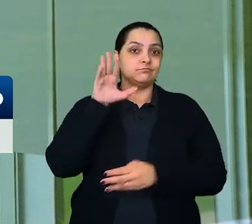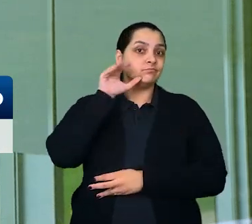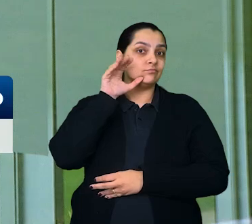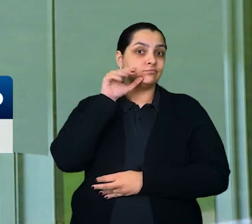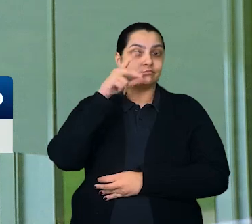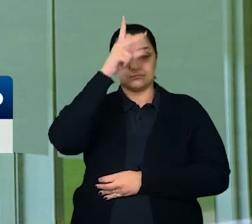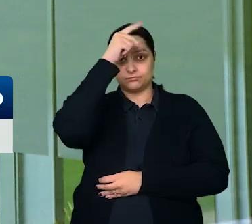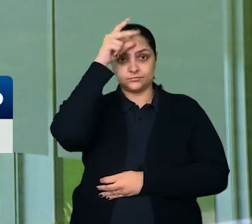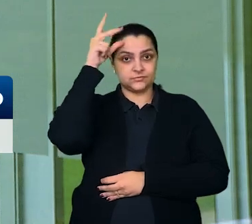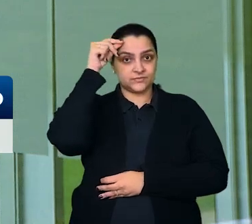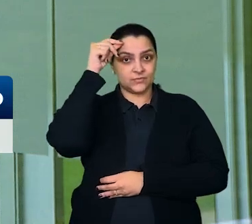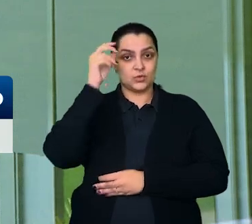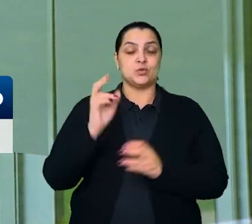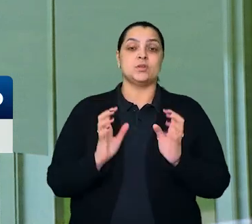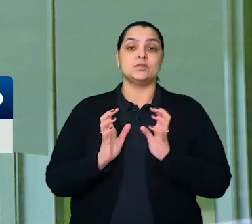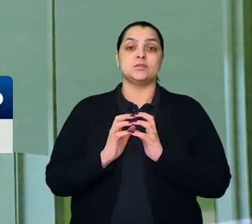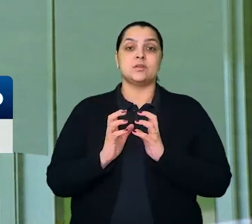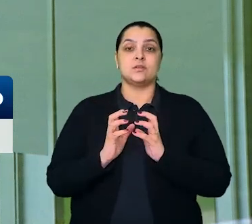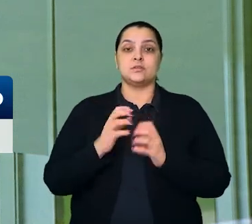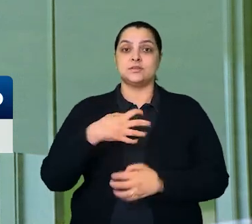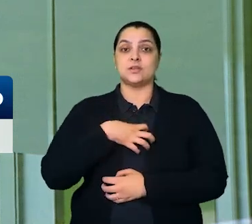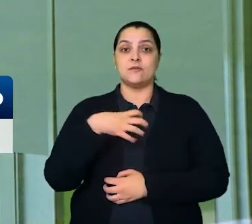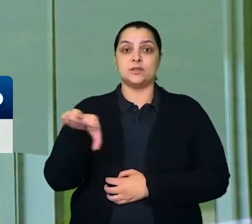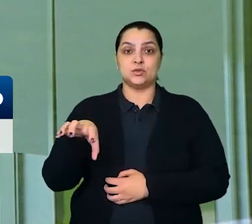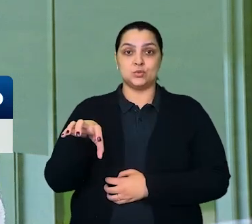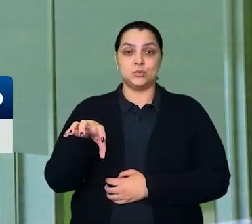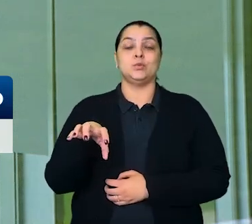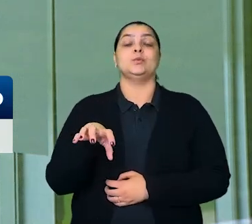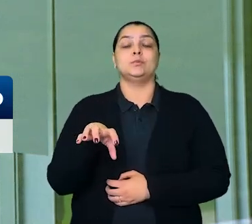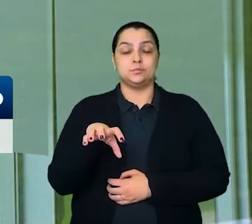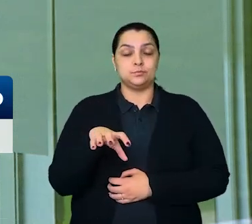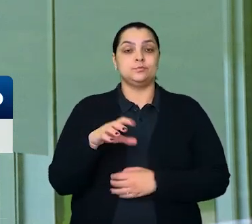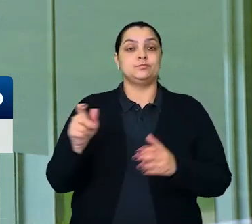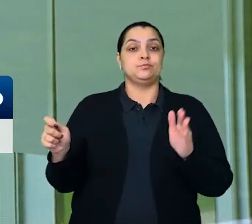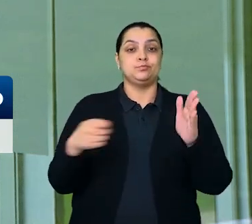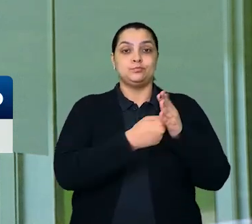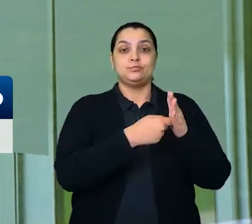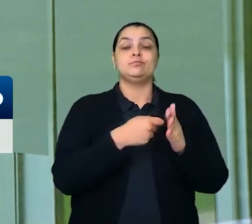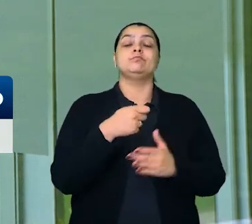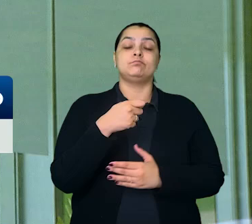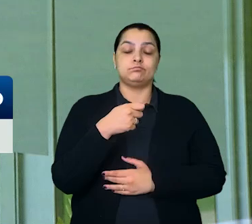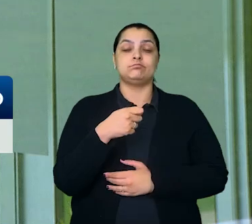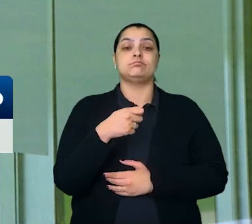Servidores da Prefeitura de Salvador acionou o Ministério Público do Trabalho, que